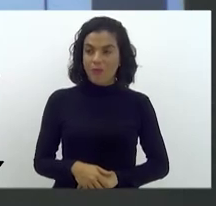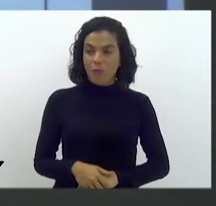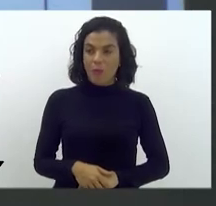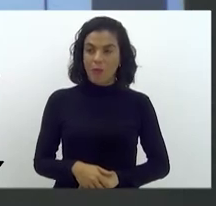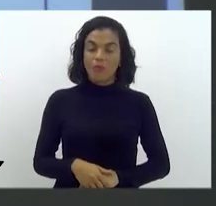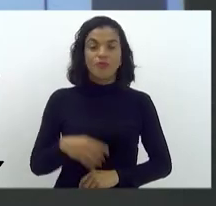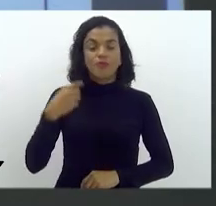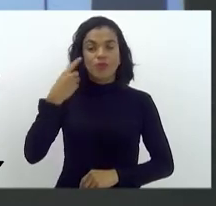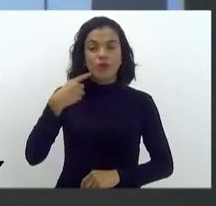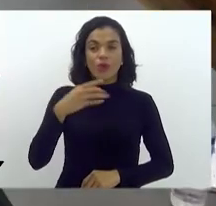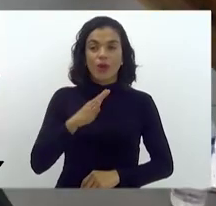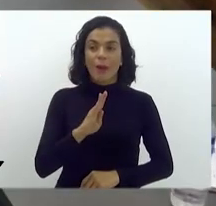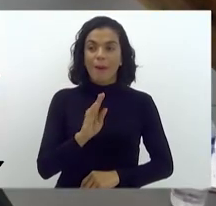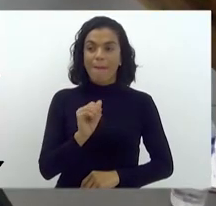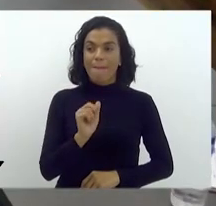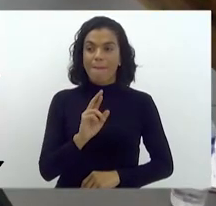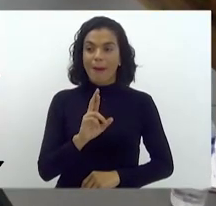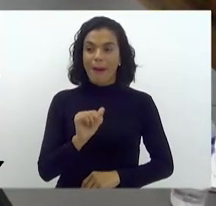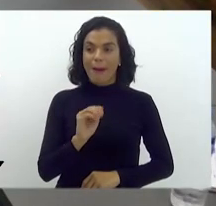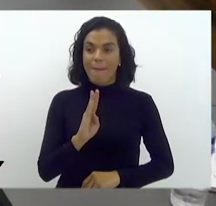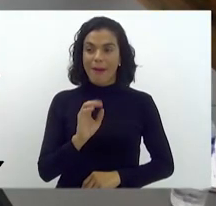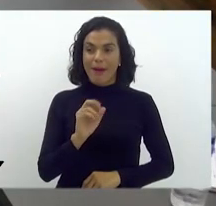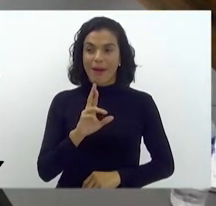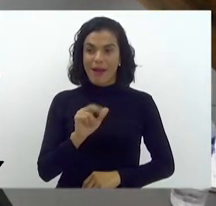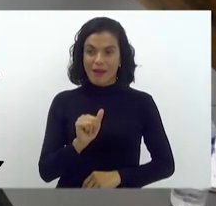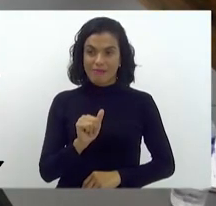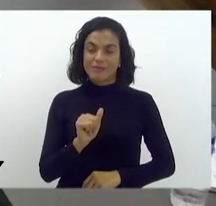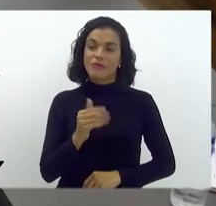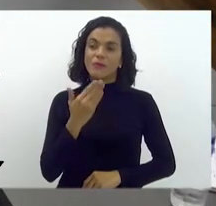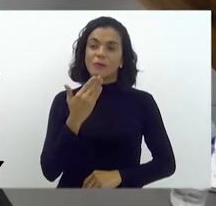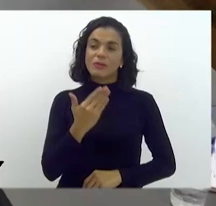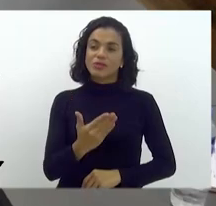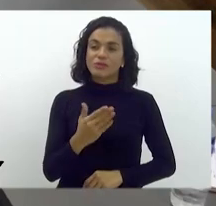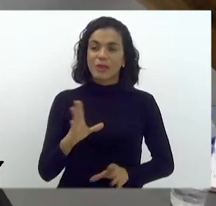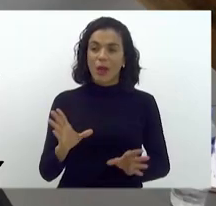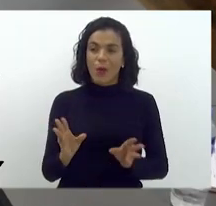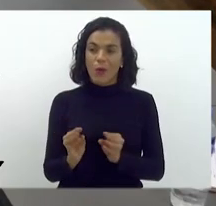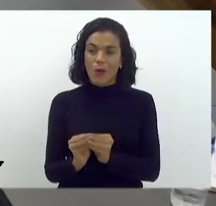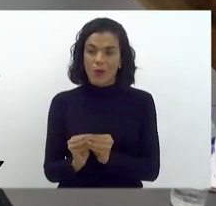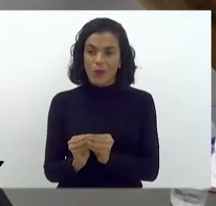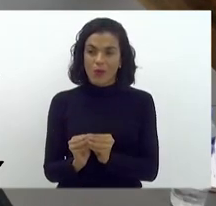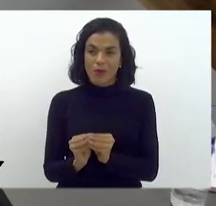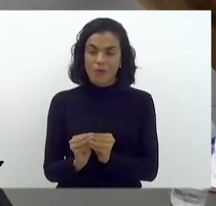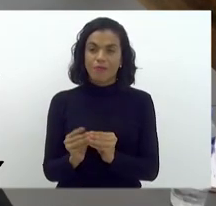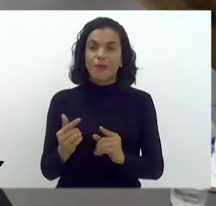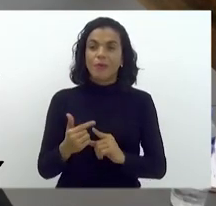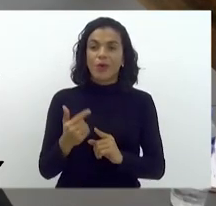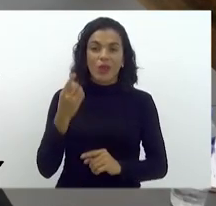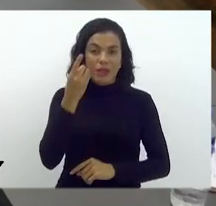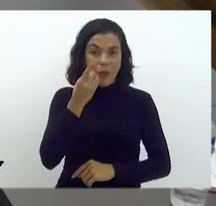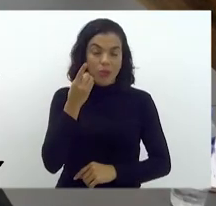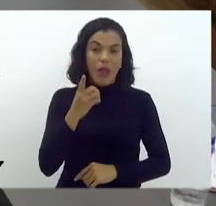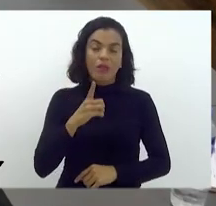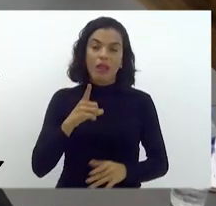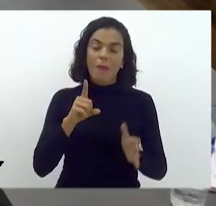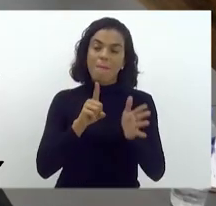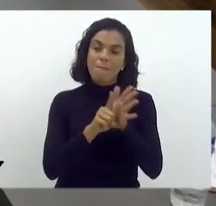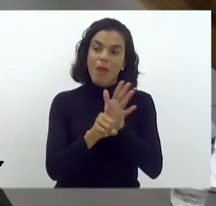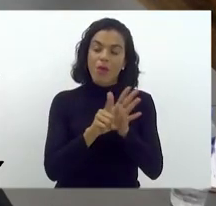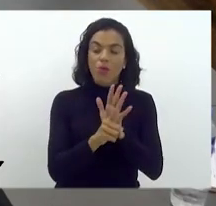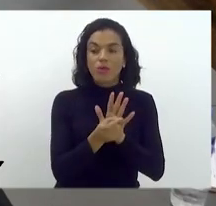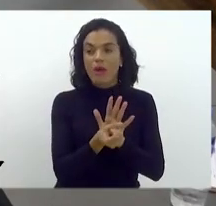Dra Bárbara eu vou pedir é porque eu tenho certeza que os seus deputados têm muitas perguntas